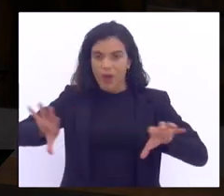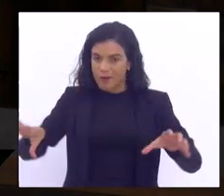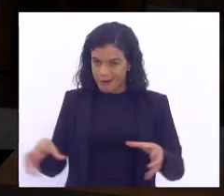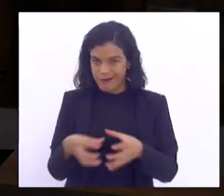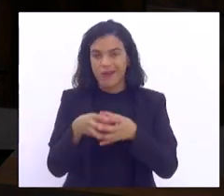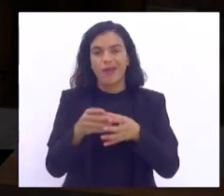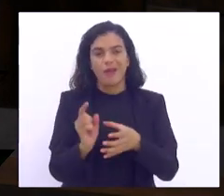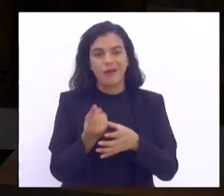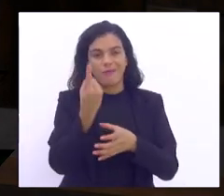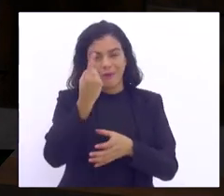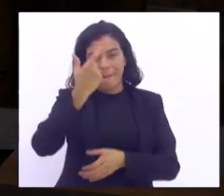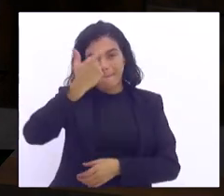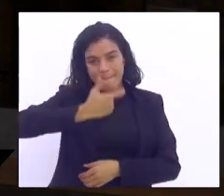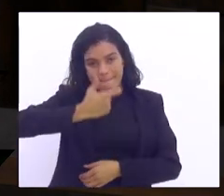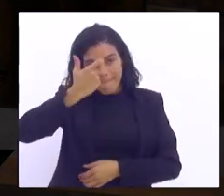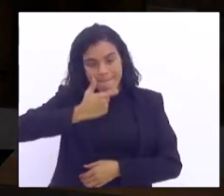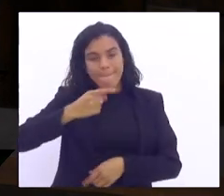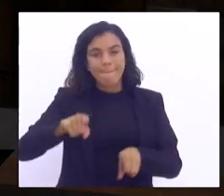É moral natural.